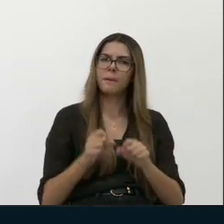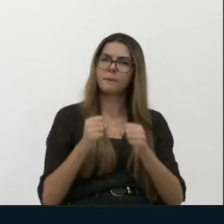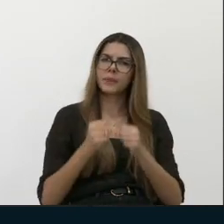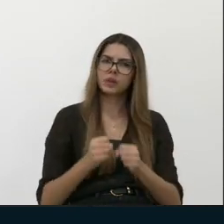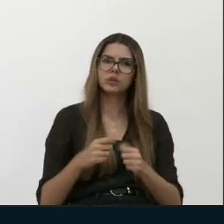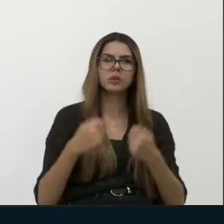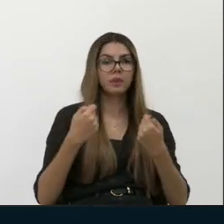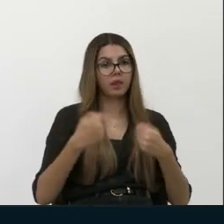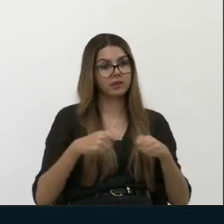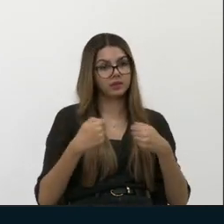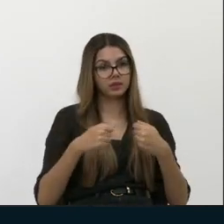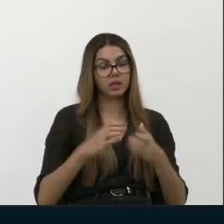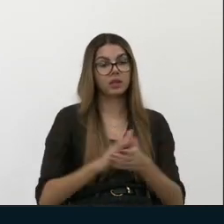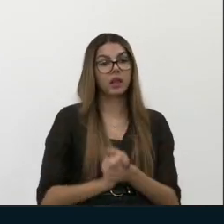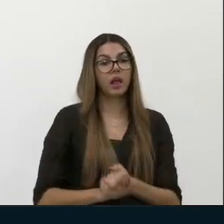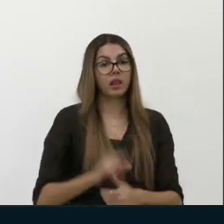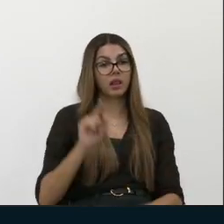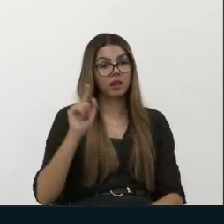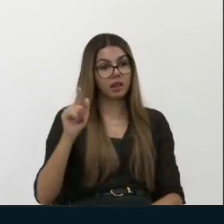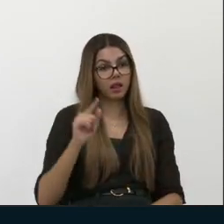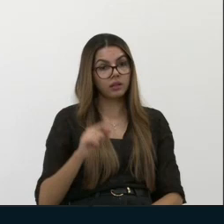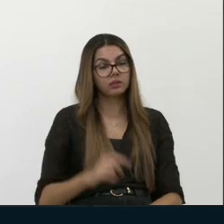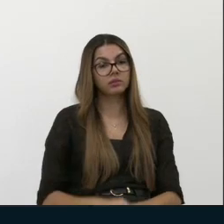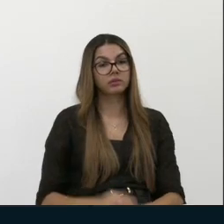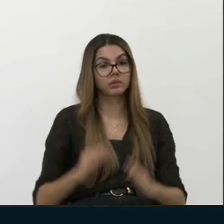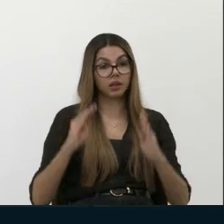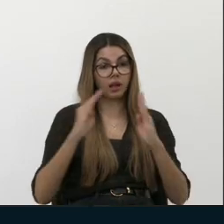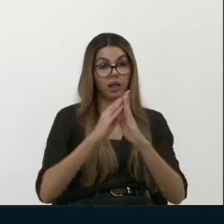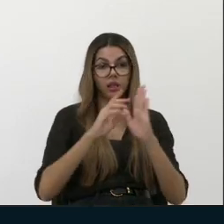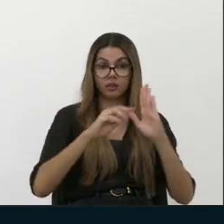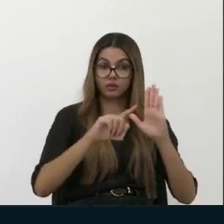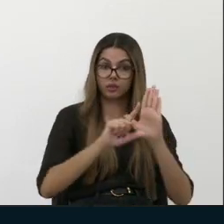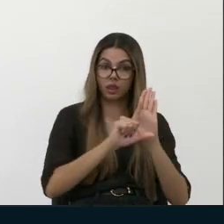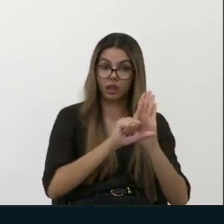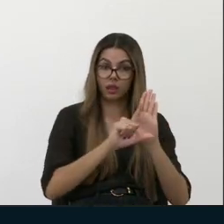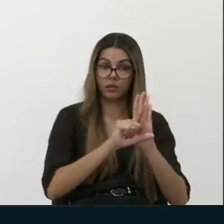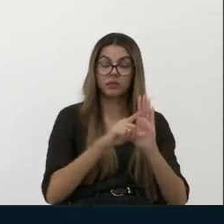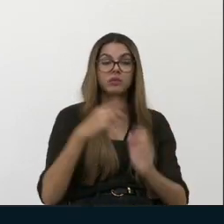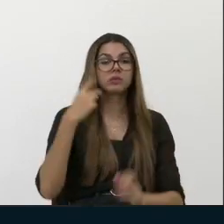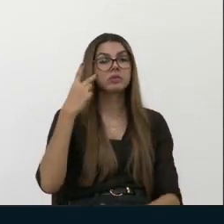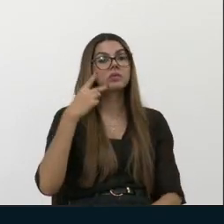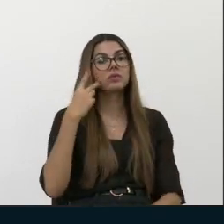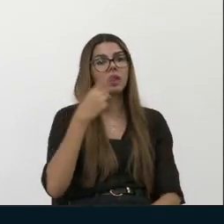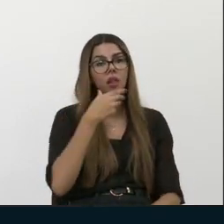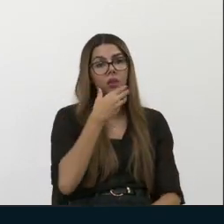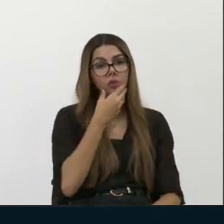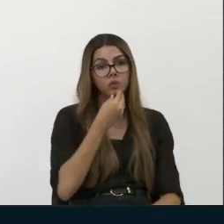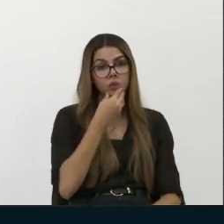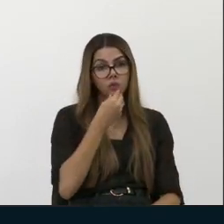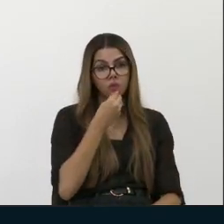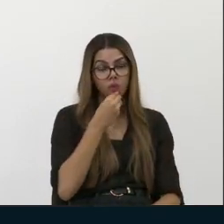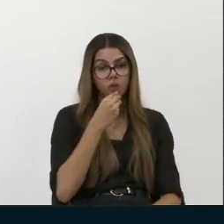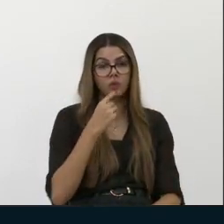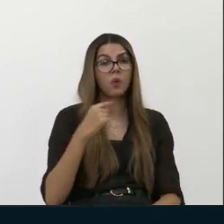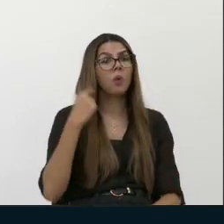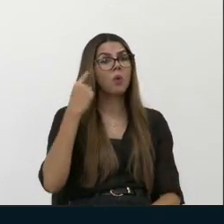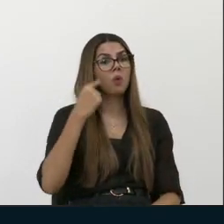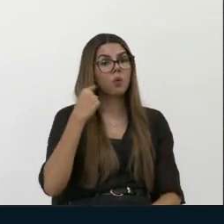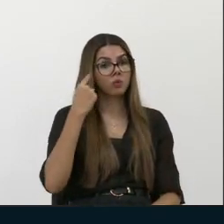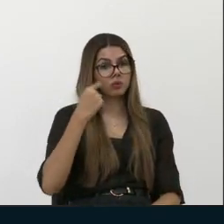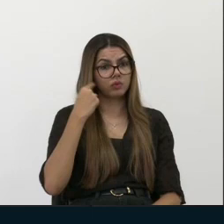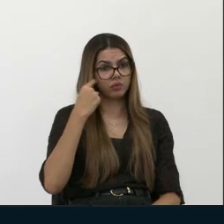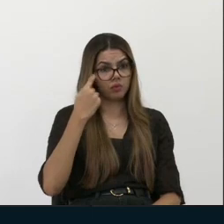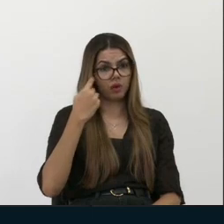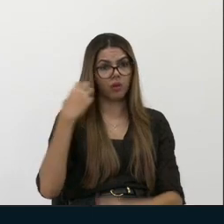sustentação oral lá no tribunal e ser negado. O vereador, o advogado sai da cidade de Guarulhos, viaja